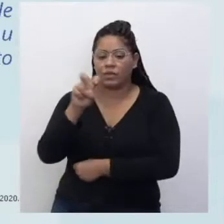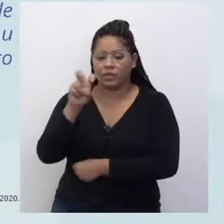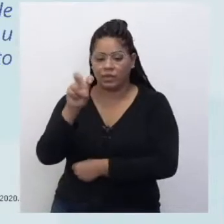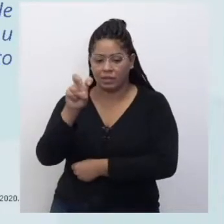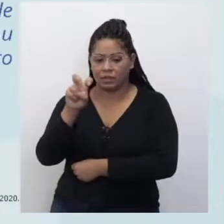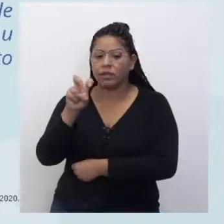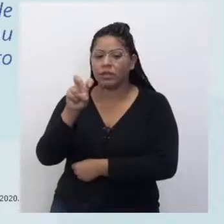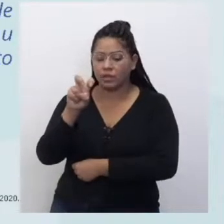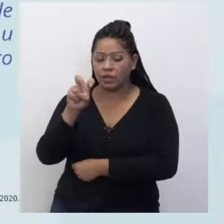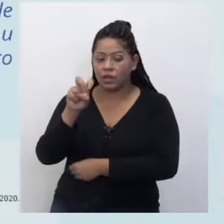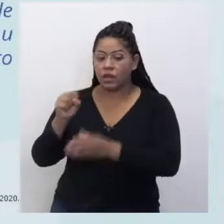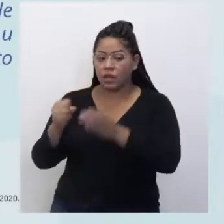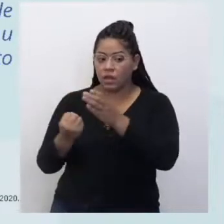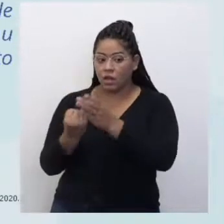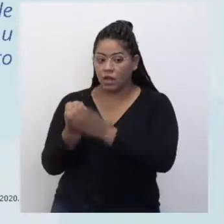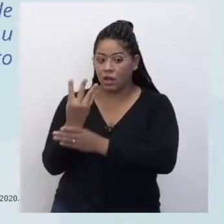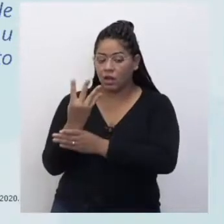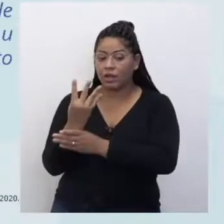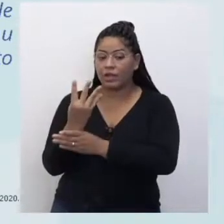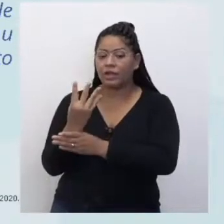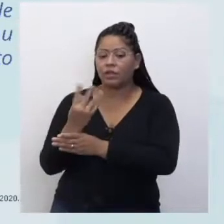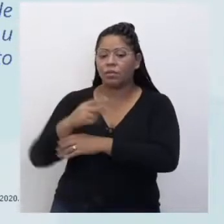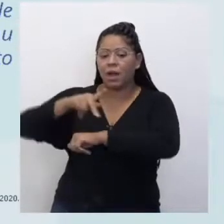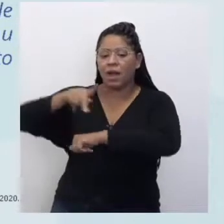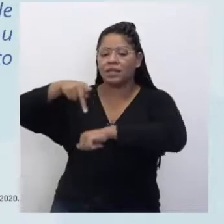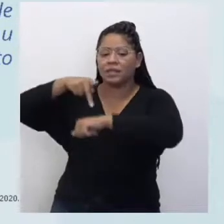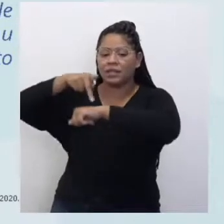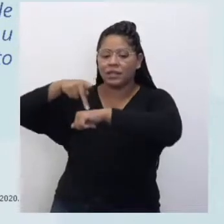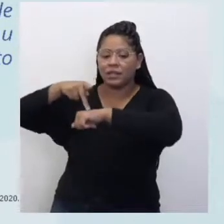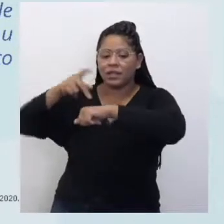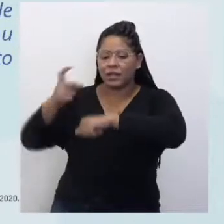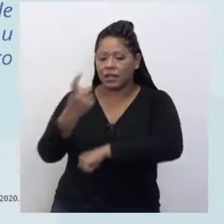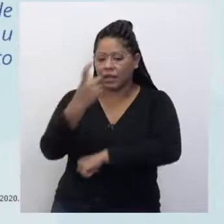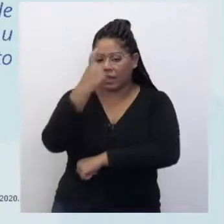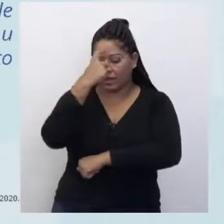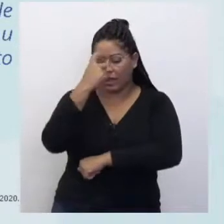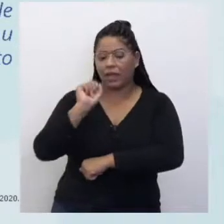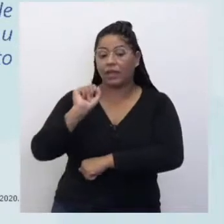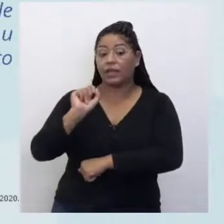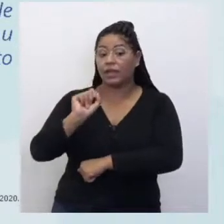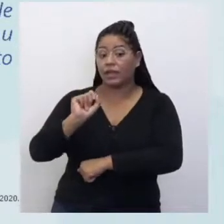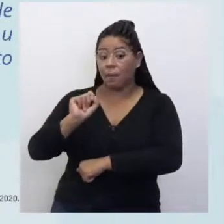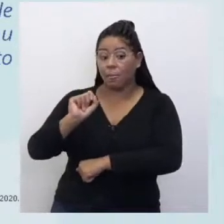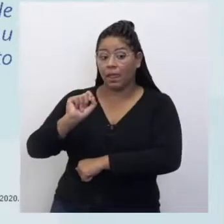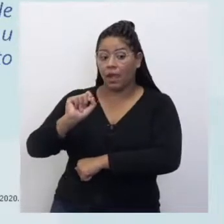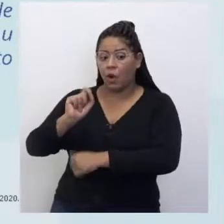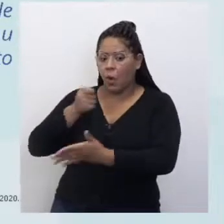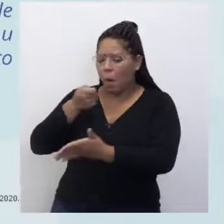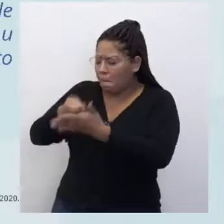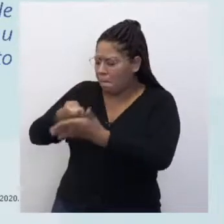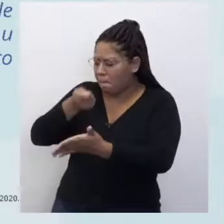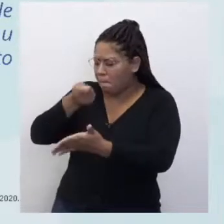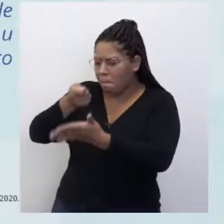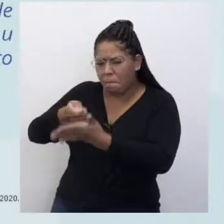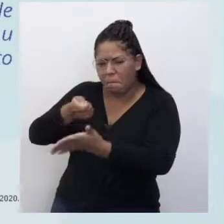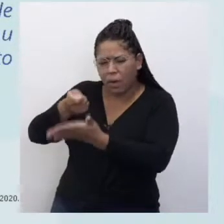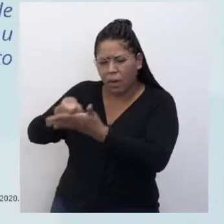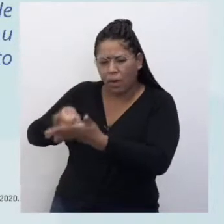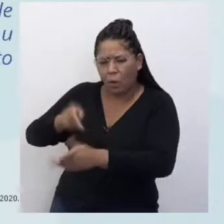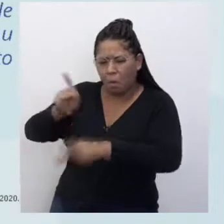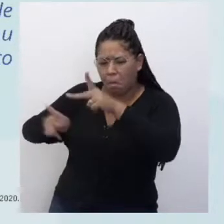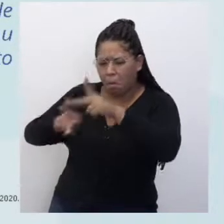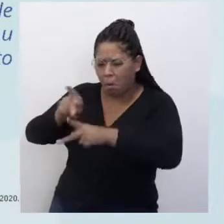nobres e burgueses da Inglaterra que obrigaram o rei João Sem Terra a assiná-la. Esse trecho diz o seguinte: